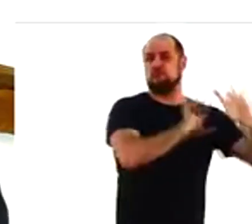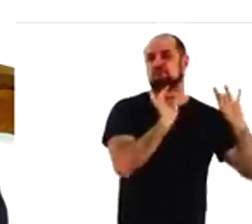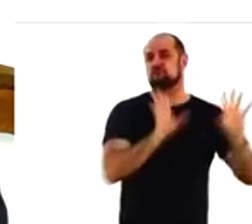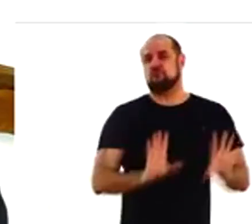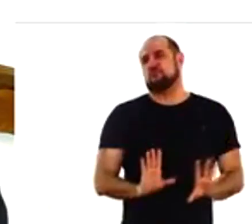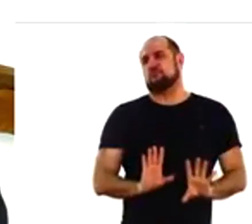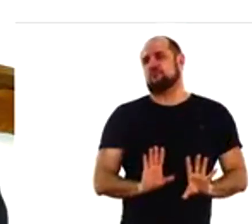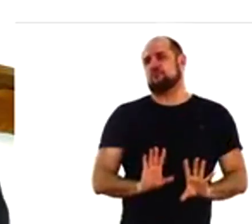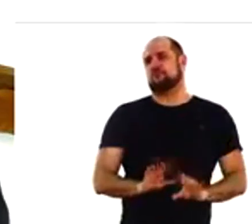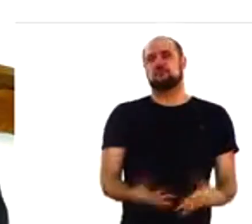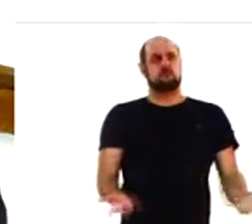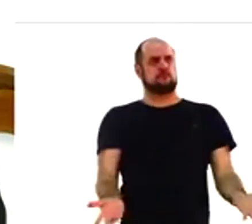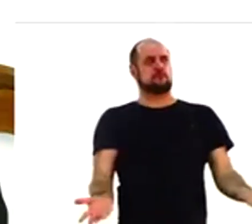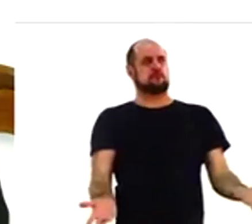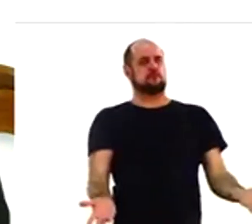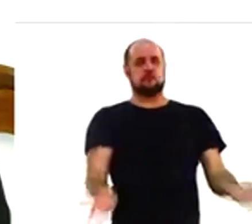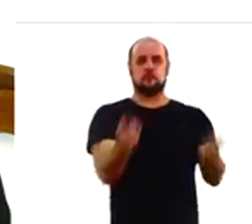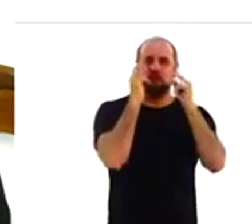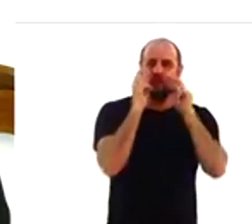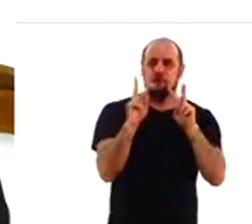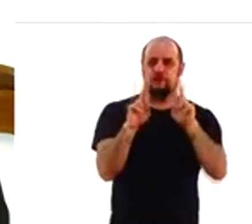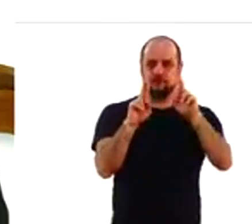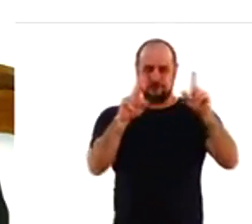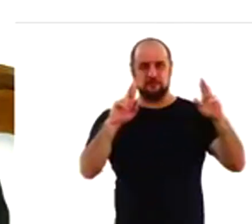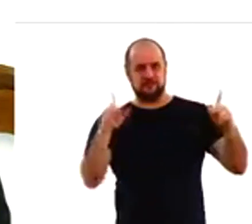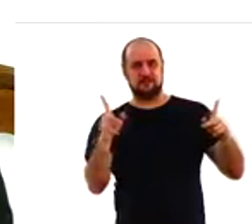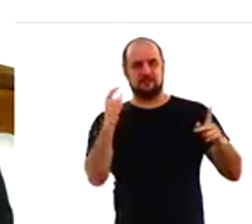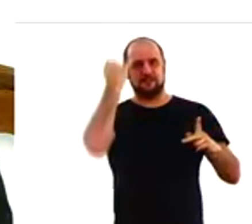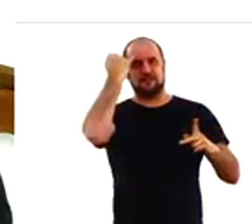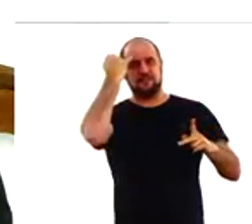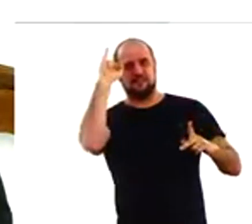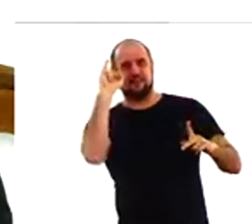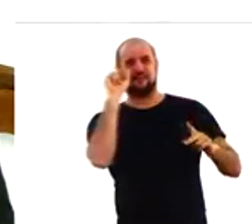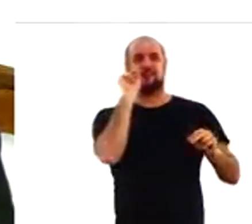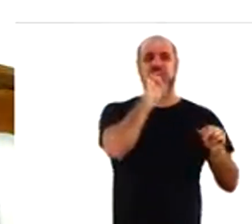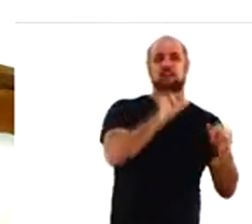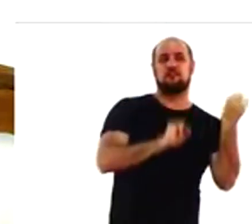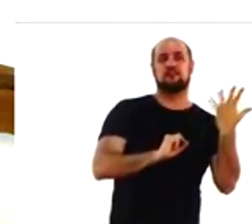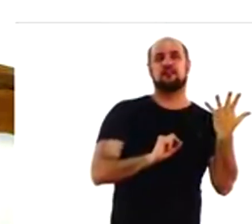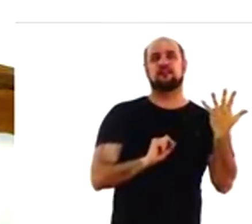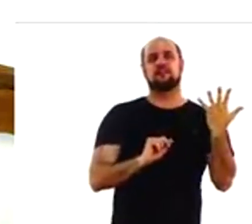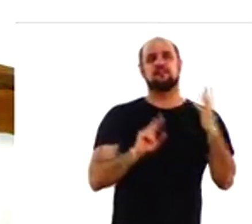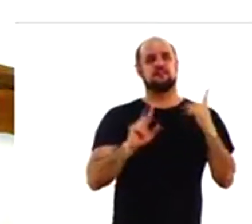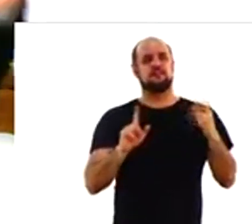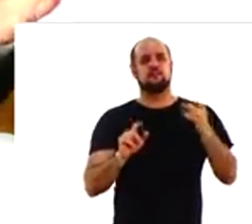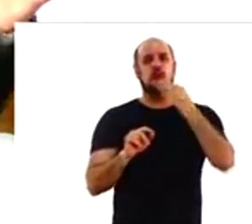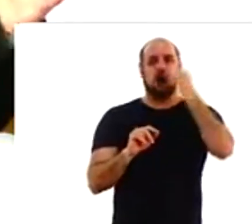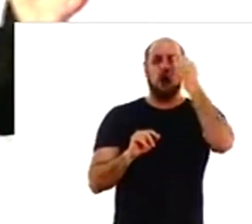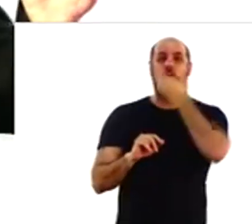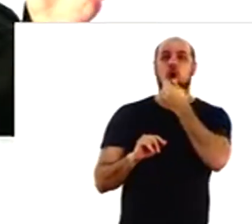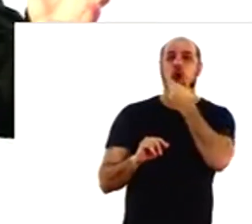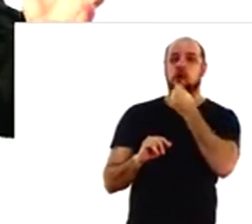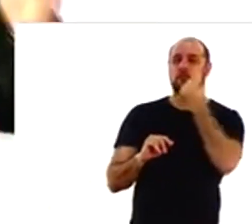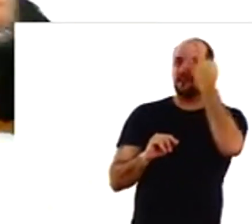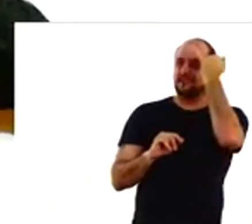acampamento. Você vê a diferença entre um conceito e um fato real? Para o ateu, o conceito que ele tem de